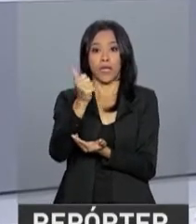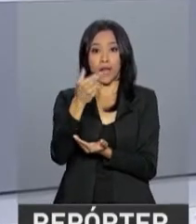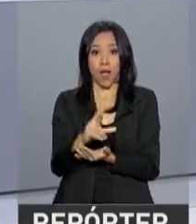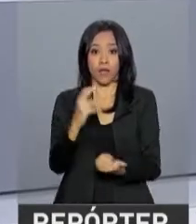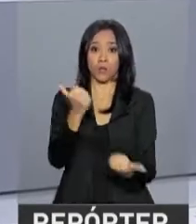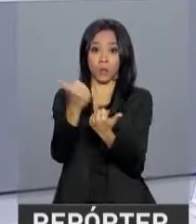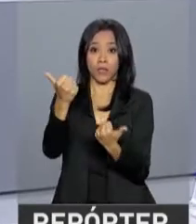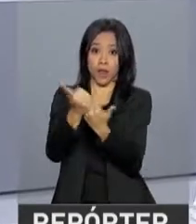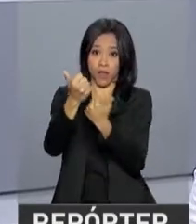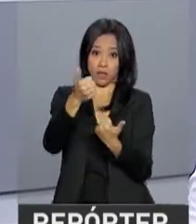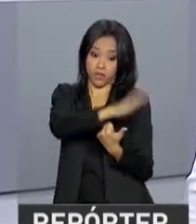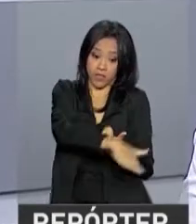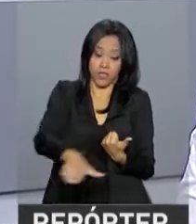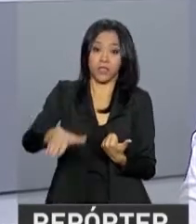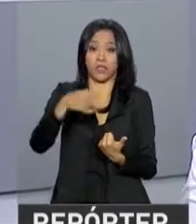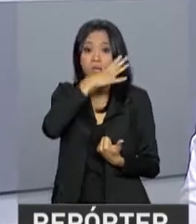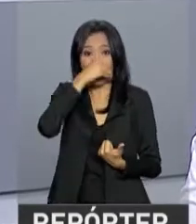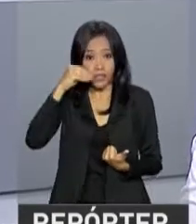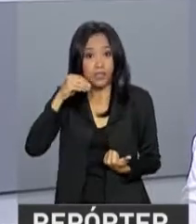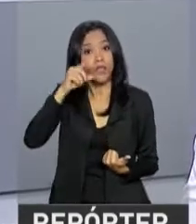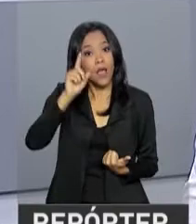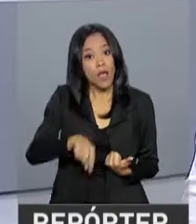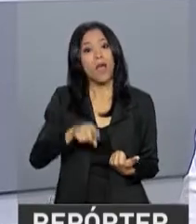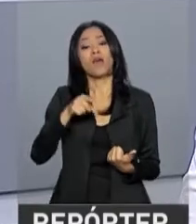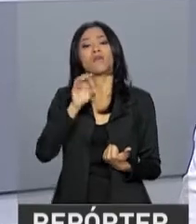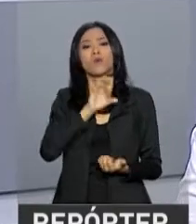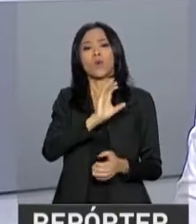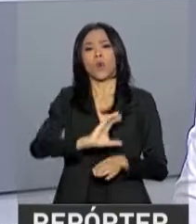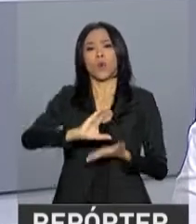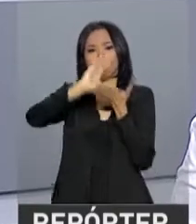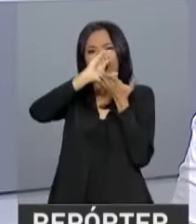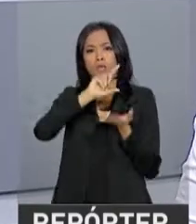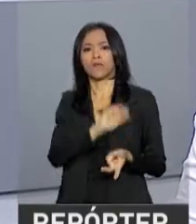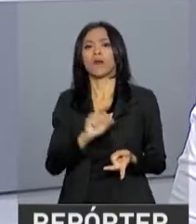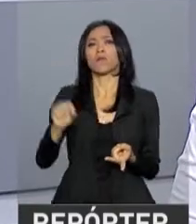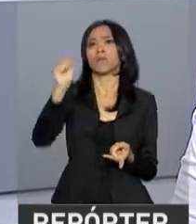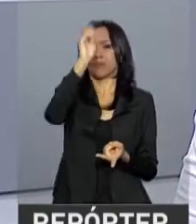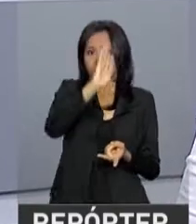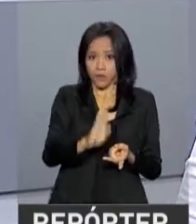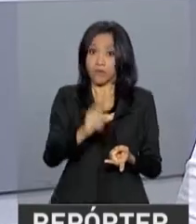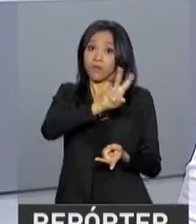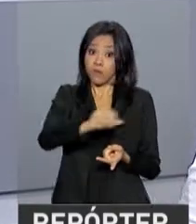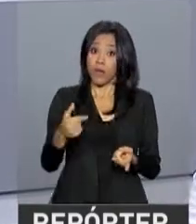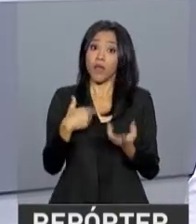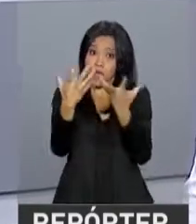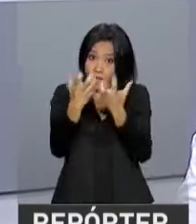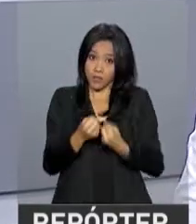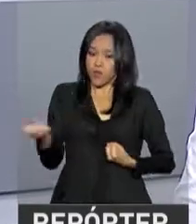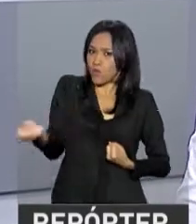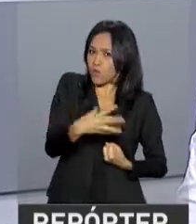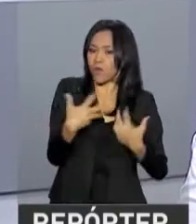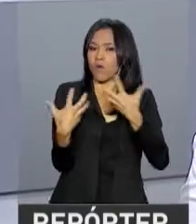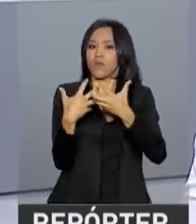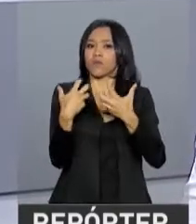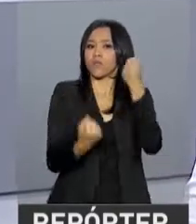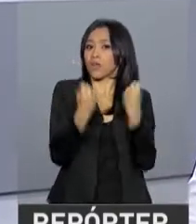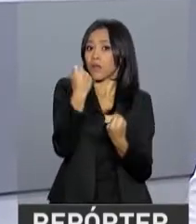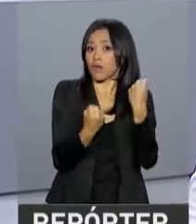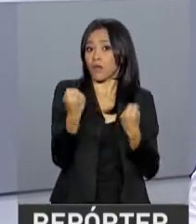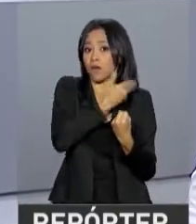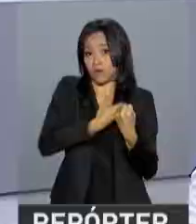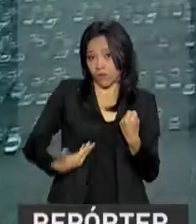e adolescentes. E para ajudar nessa tarefa, conselhos espalhados por todo o Brasil vão receber novos carros do governo federal.